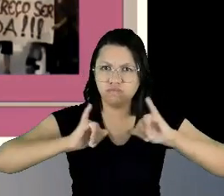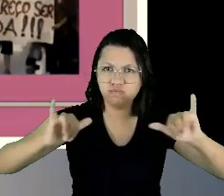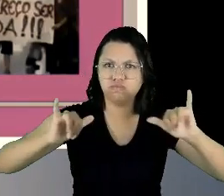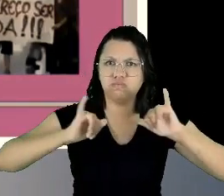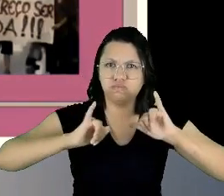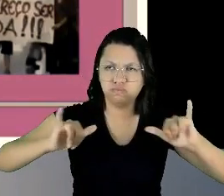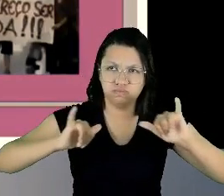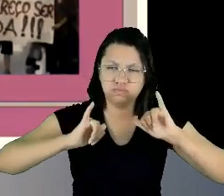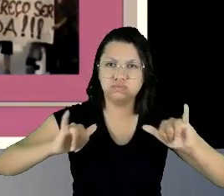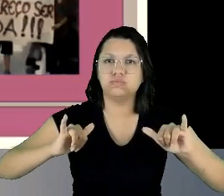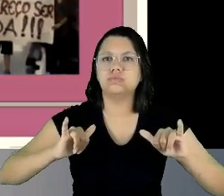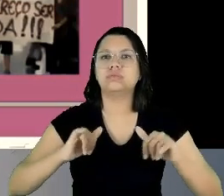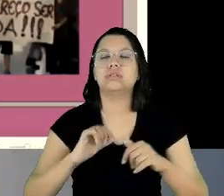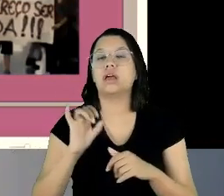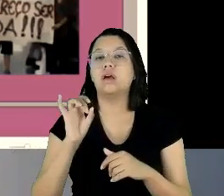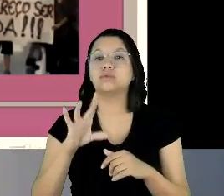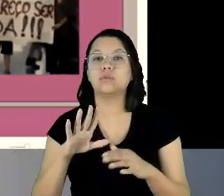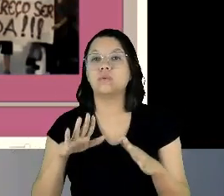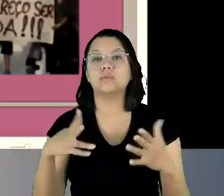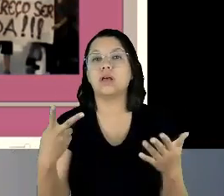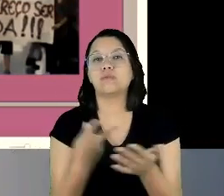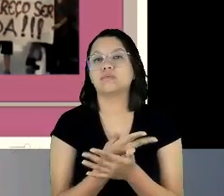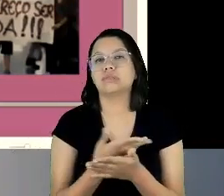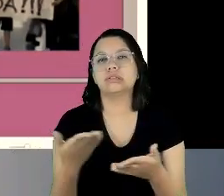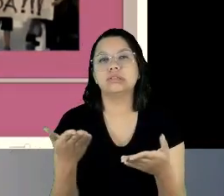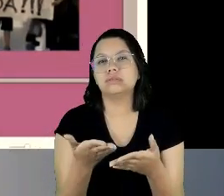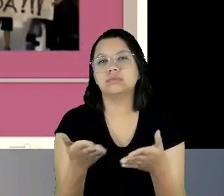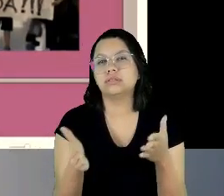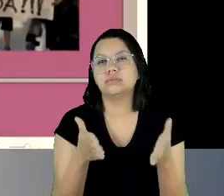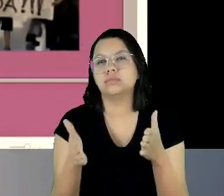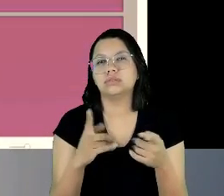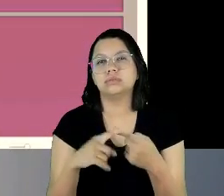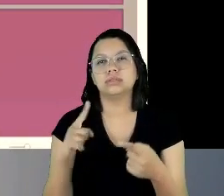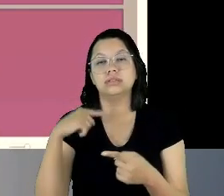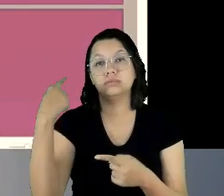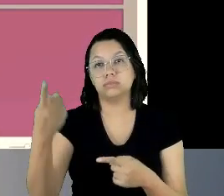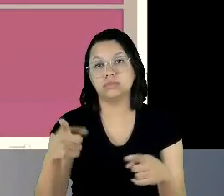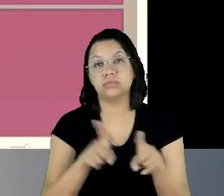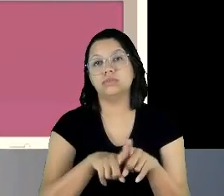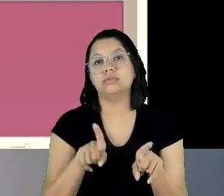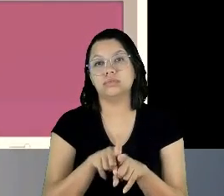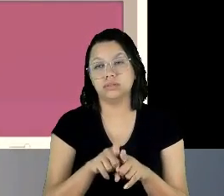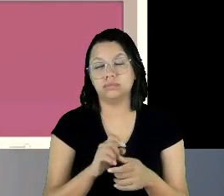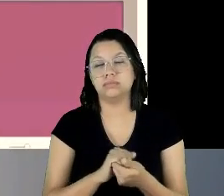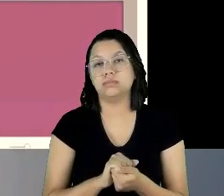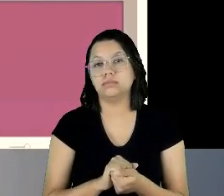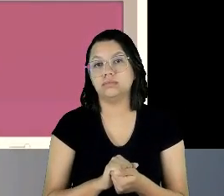né? Não só quando aconteceram esses casos, mas depois também